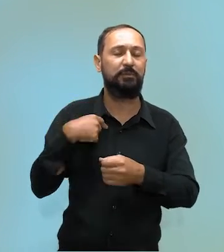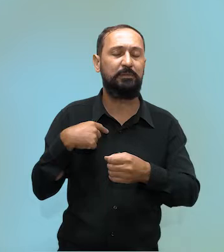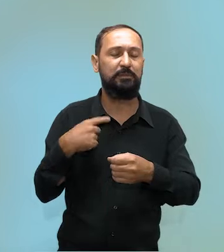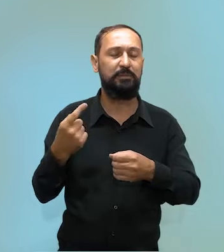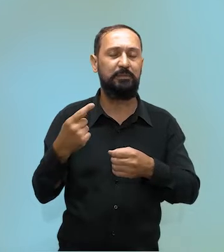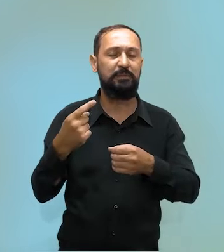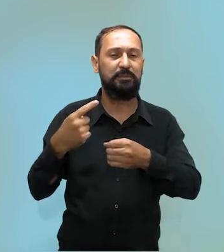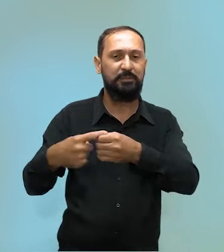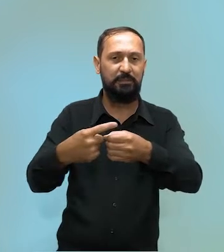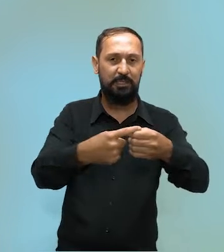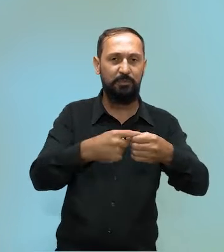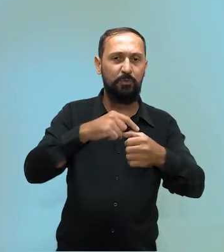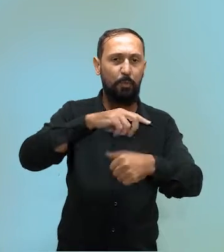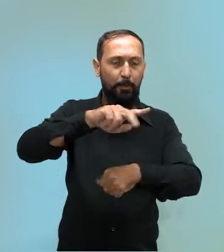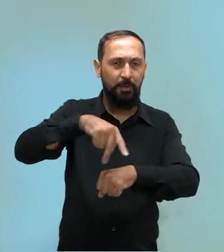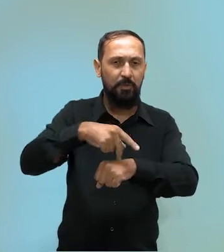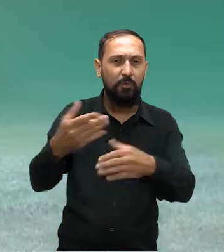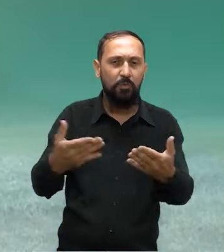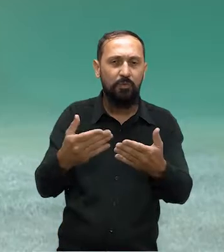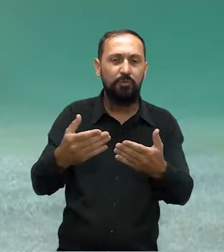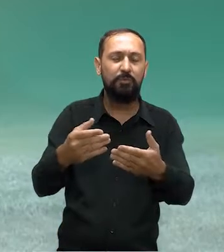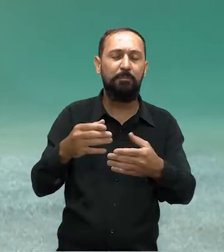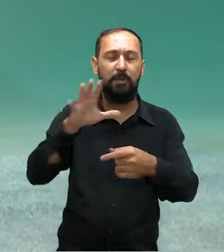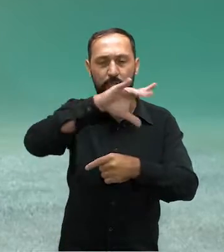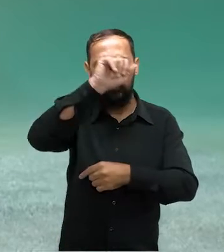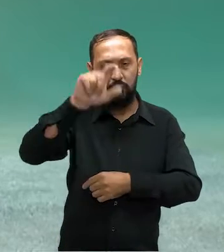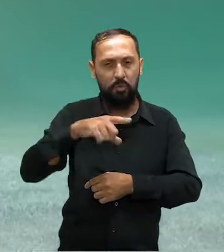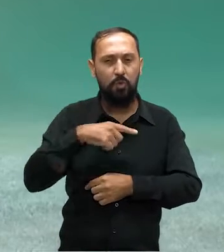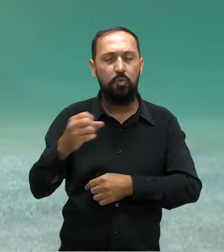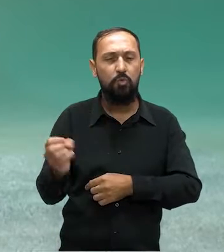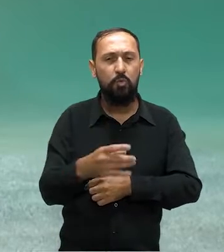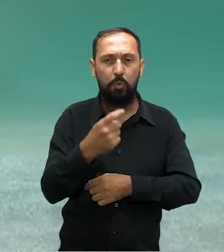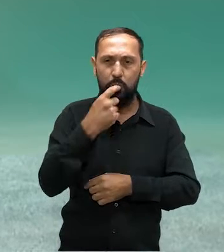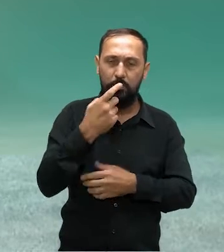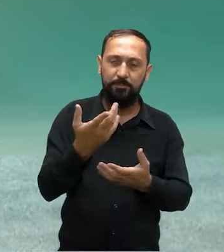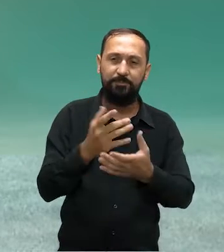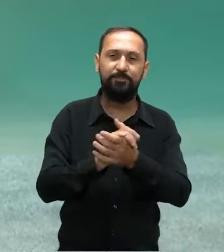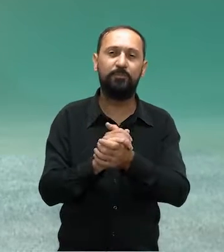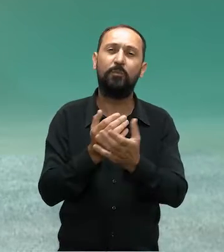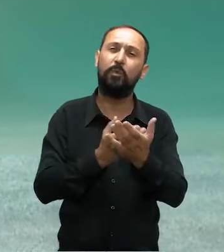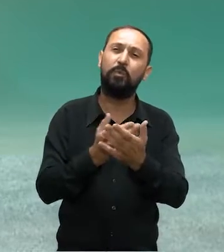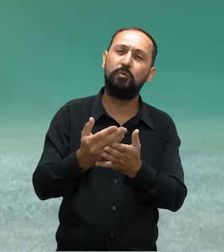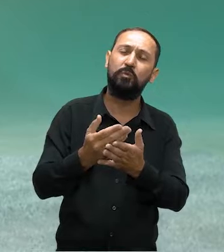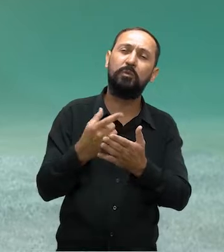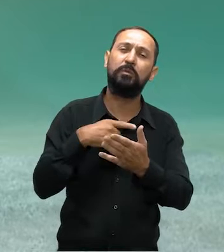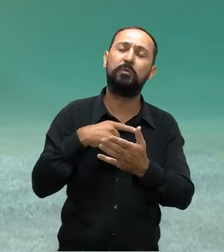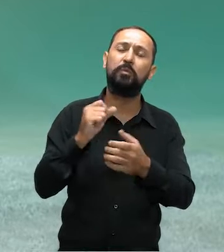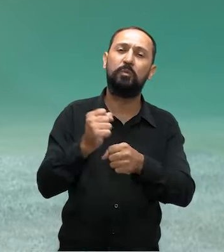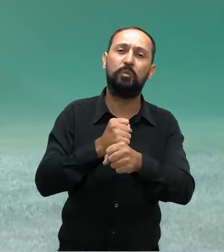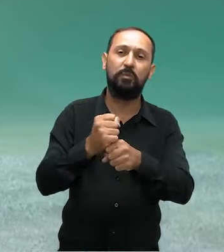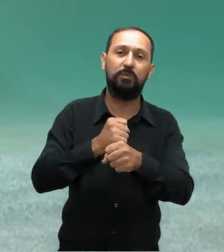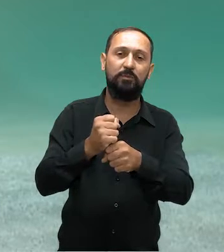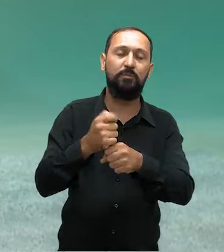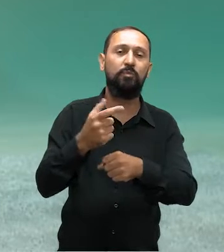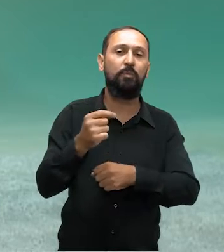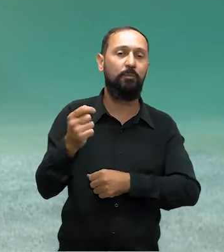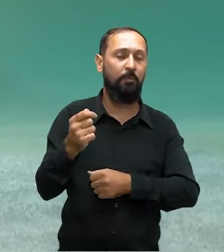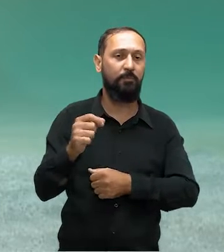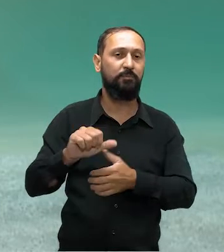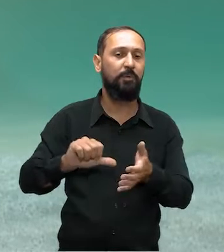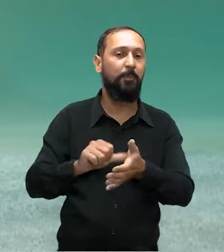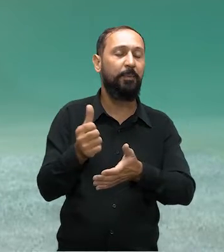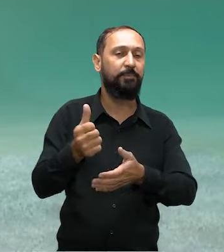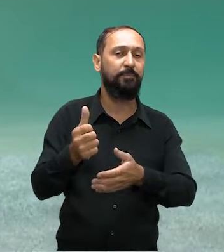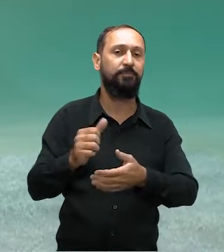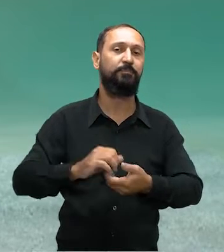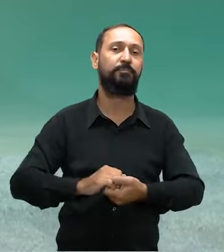outras unidades da federação, né? Em Mato Grosso do Sul, esse trabalho é recente ou não? Não, esse trabalho também começa no ano de 2000. Junto com a primeira